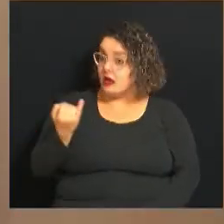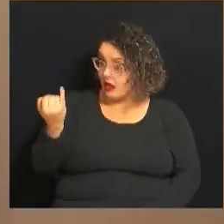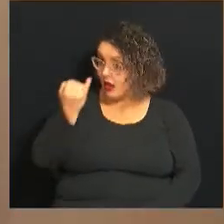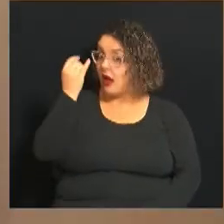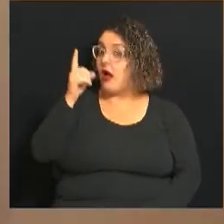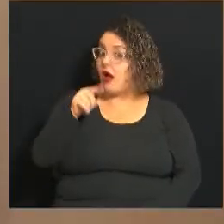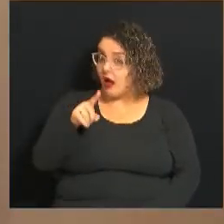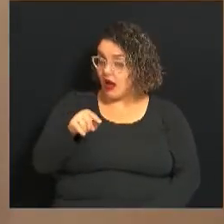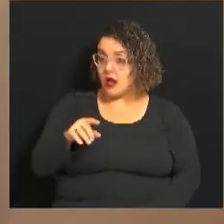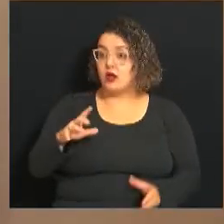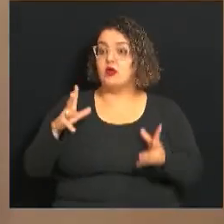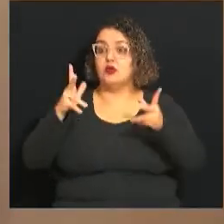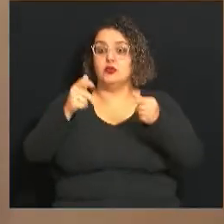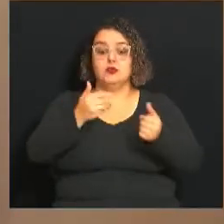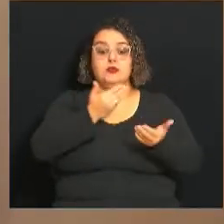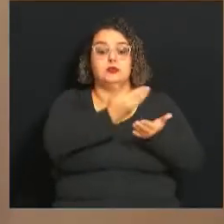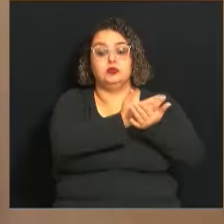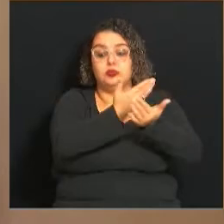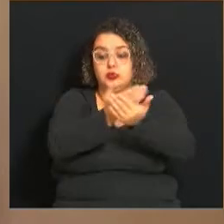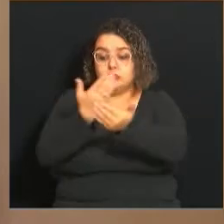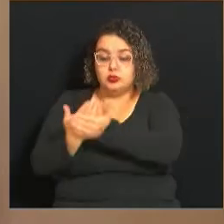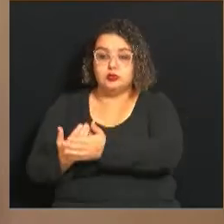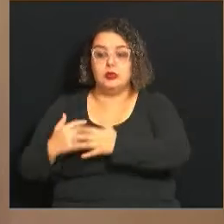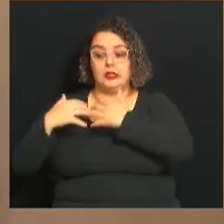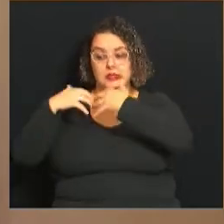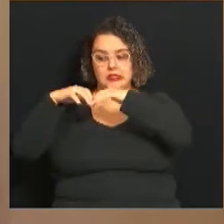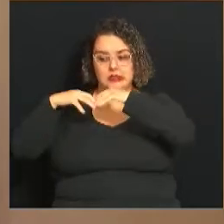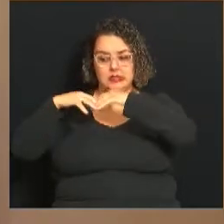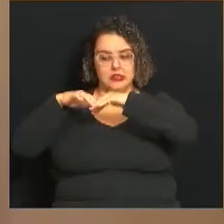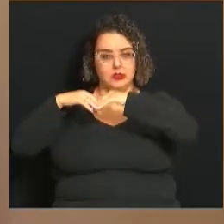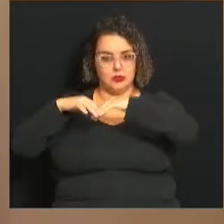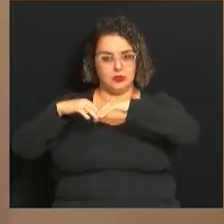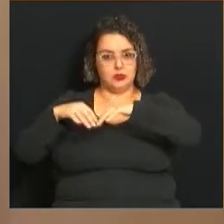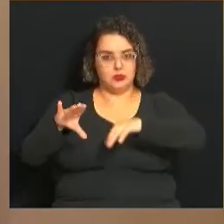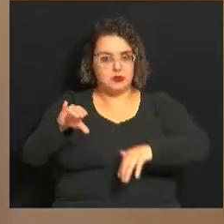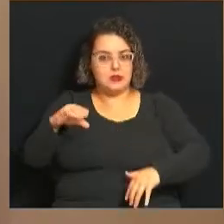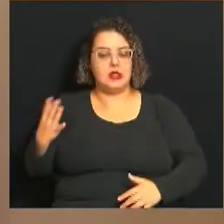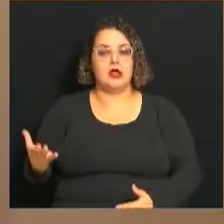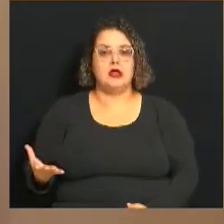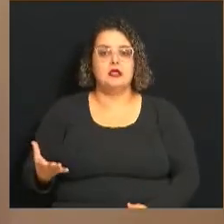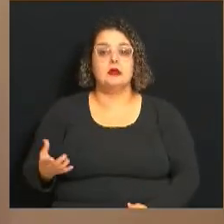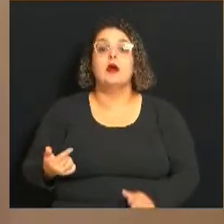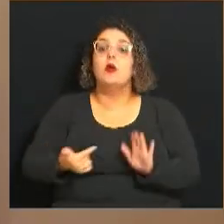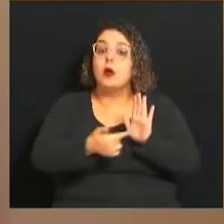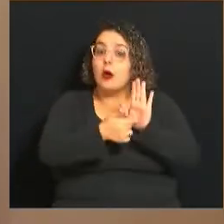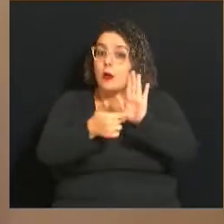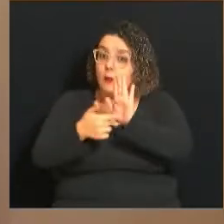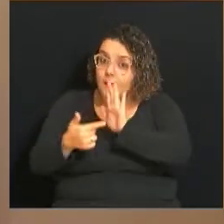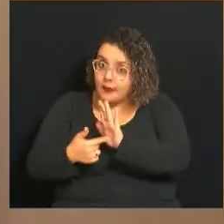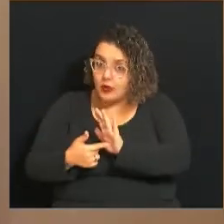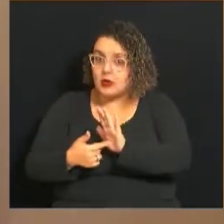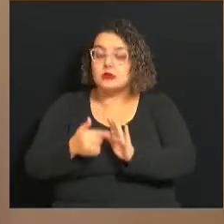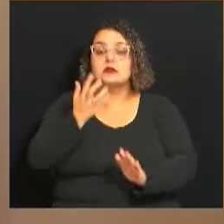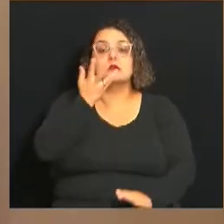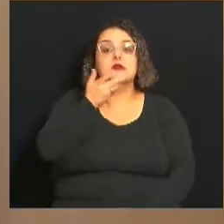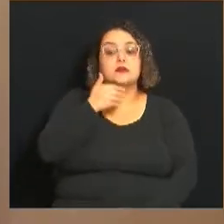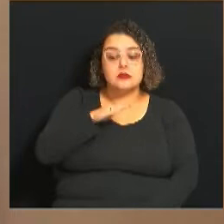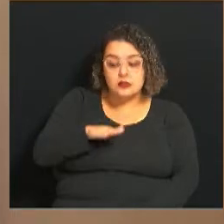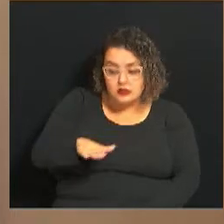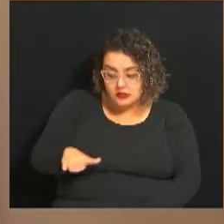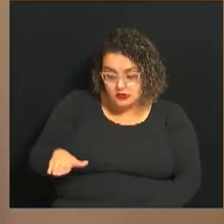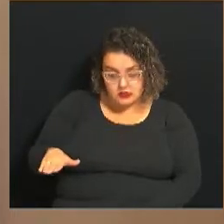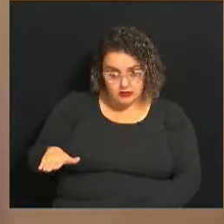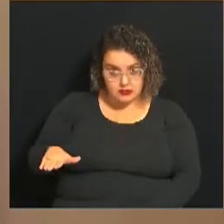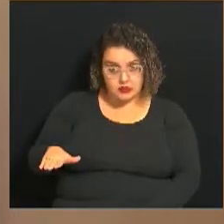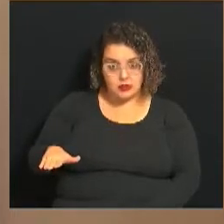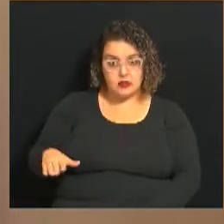os estudos, né, na área da neurociência, eles mostram a necessidade das crianças pequenas terem essa